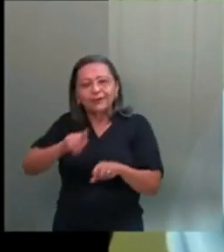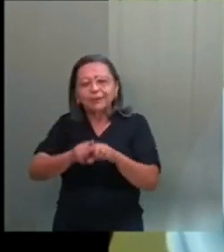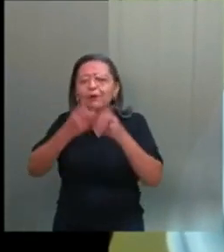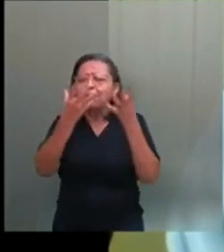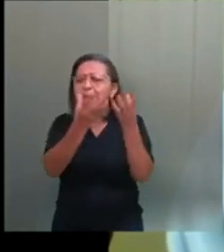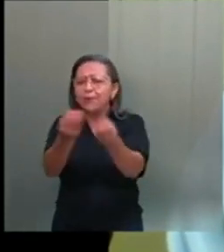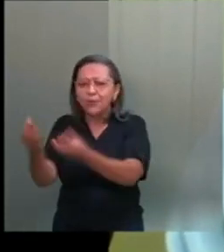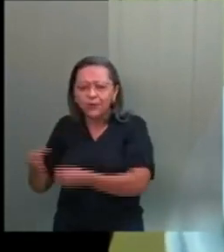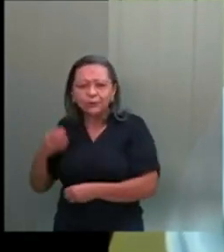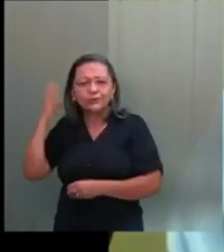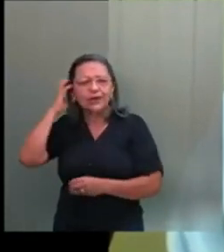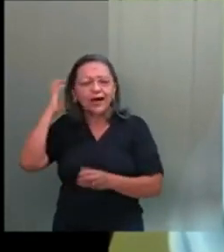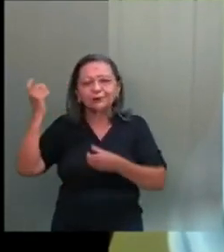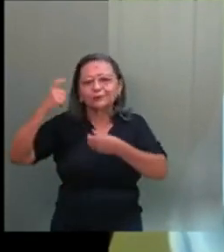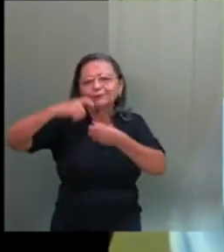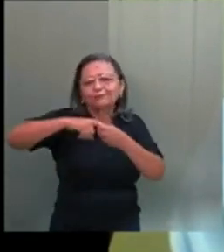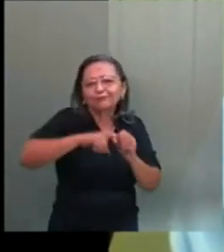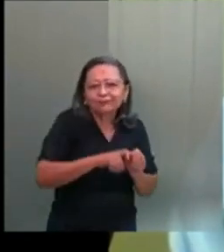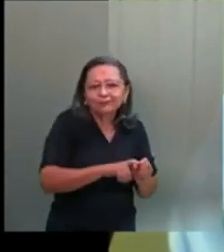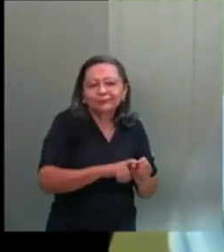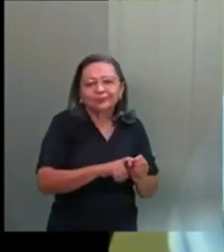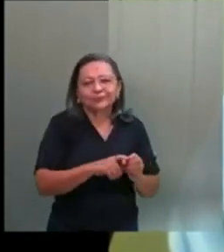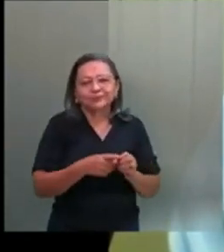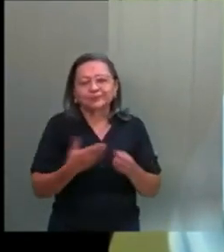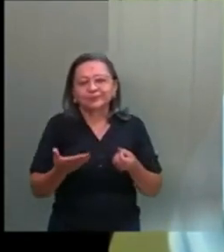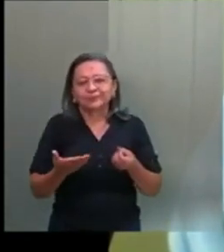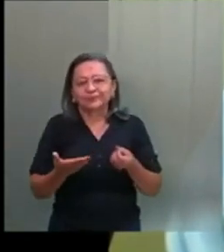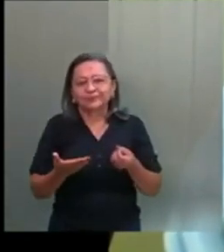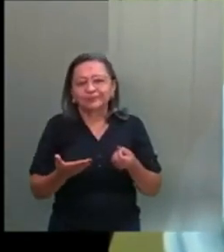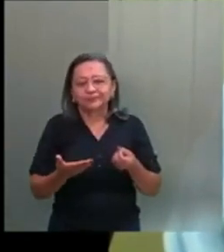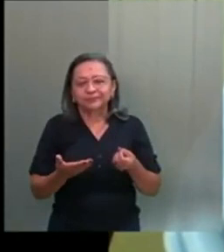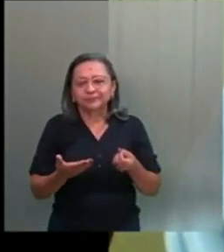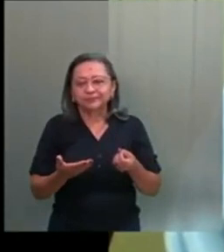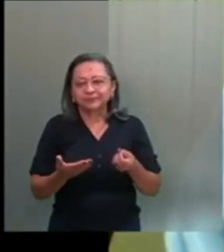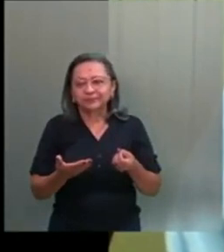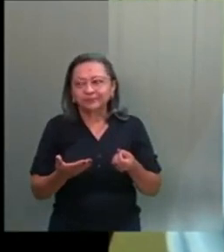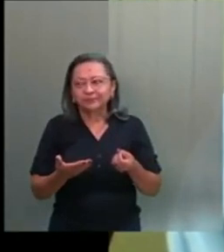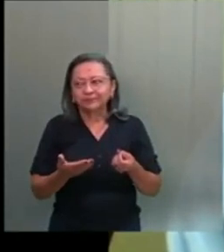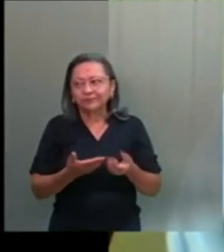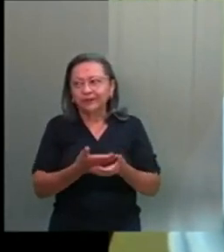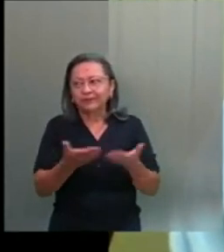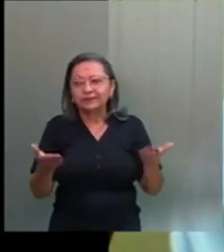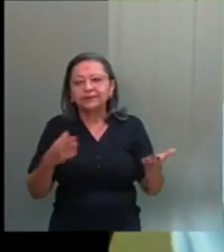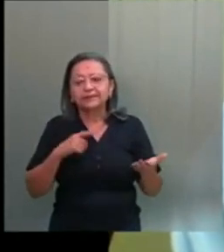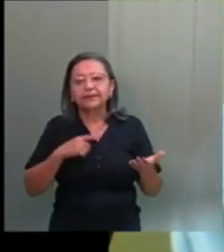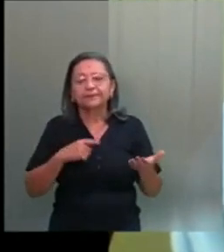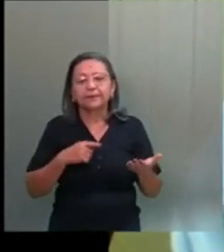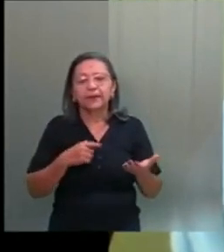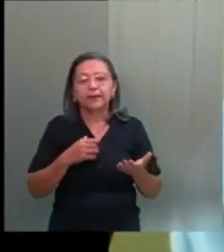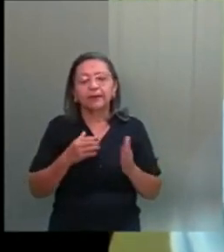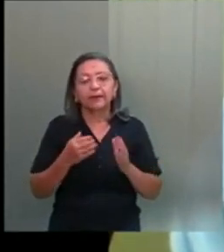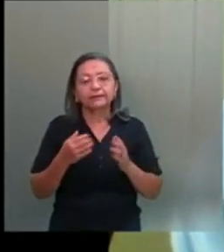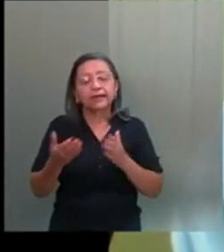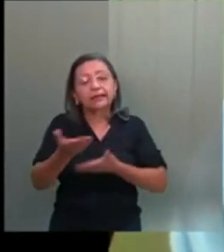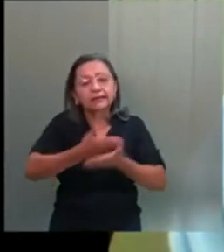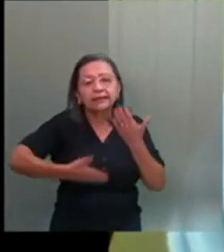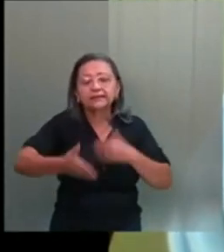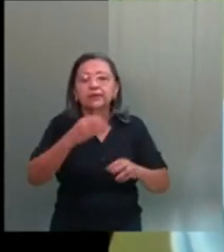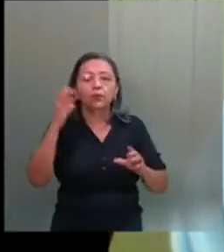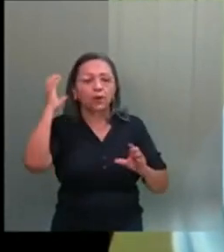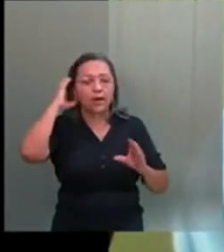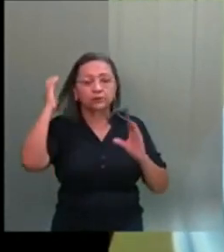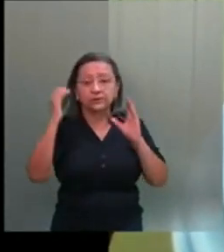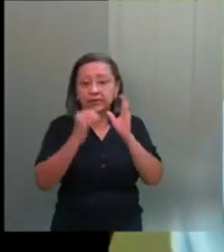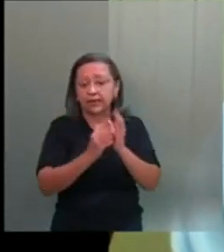milhares de rádios também que fazem essa interação com a Rádio Senado. Eu não